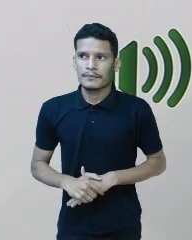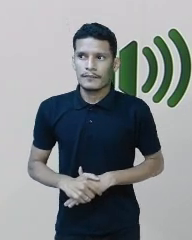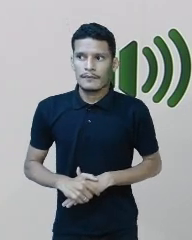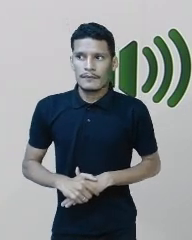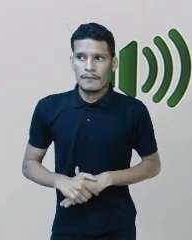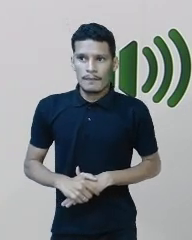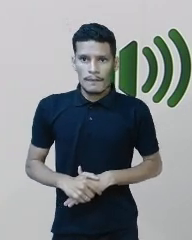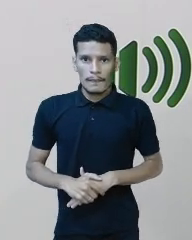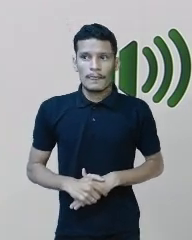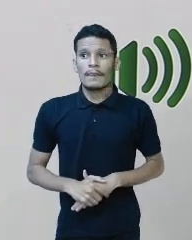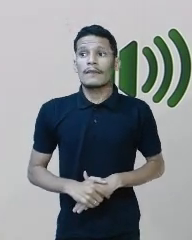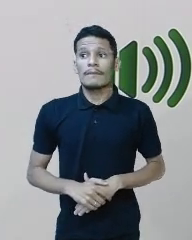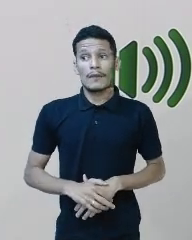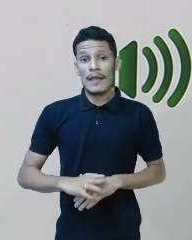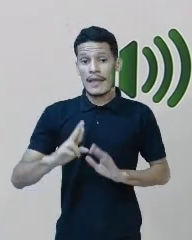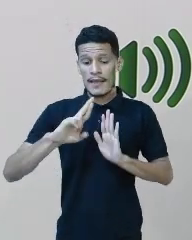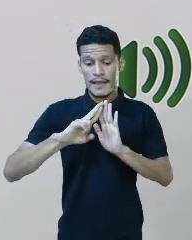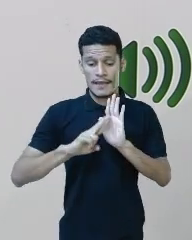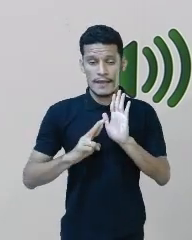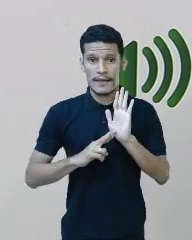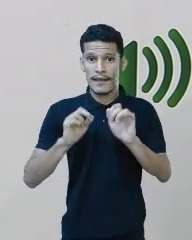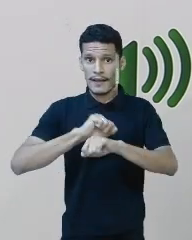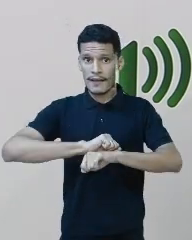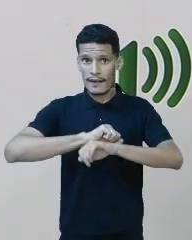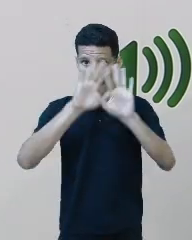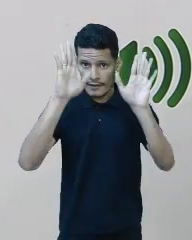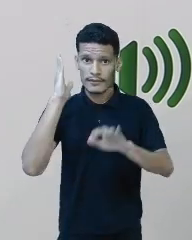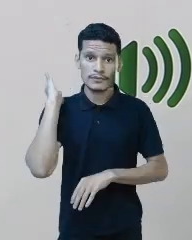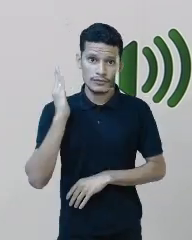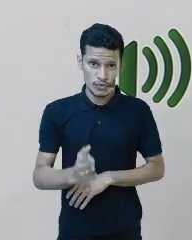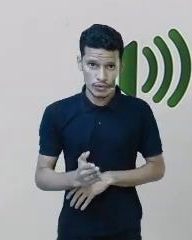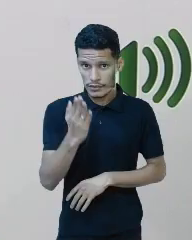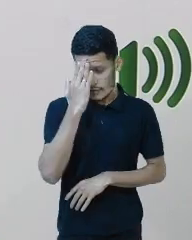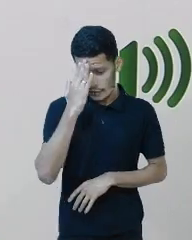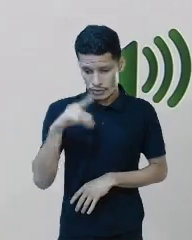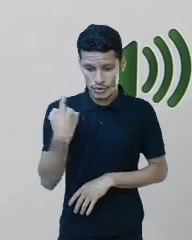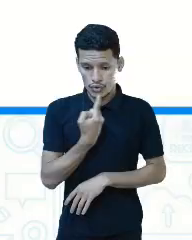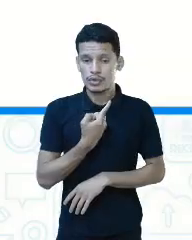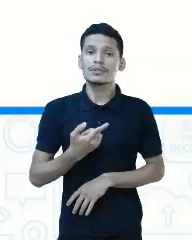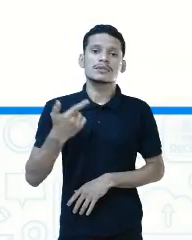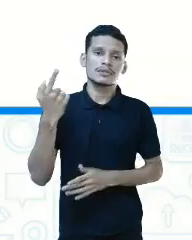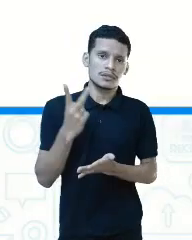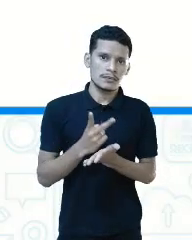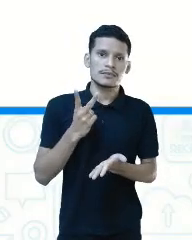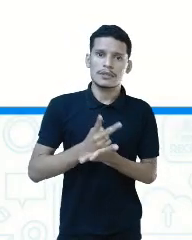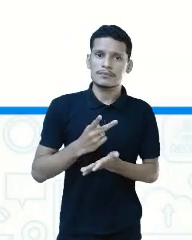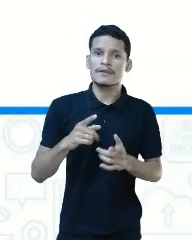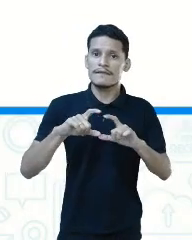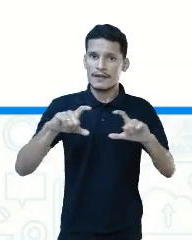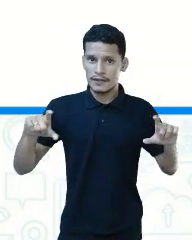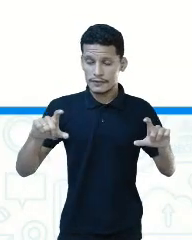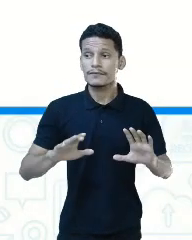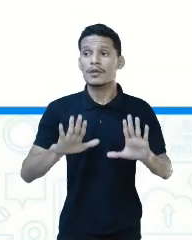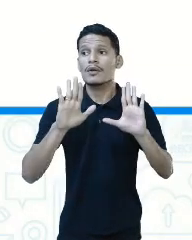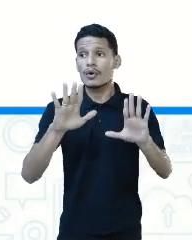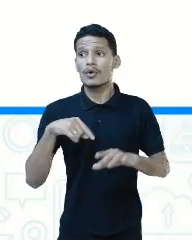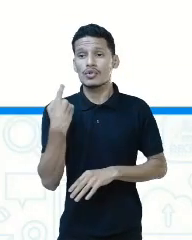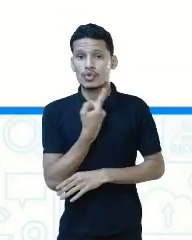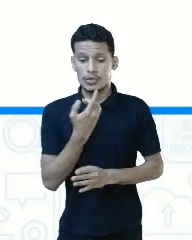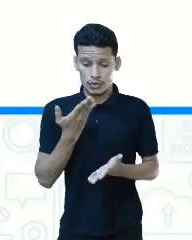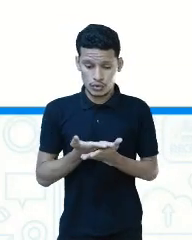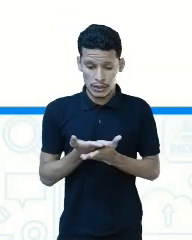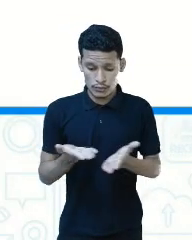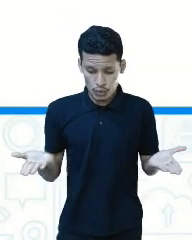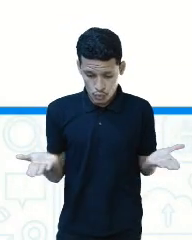Como fala, a regra é clara, a gente repete sempre essa frase, né? Hoje, nós estudamos a